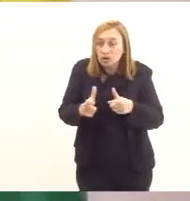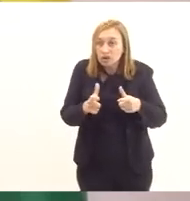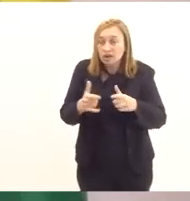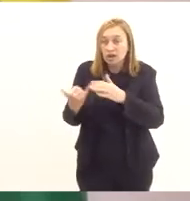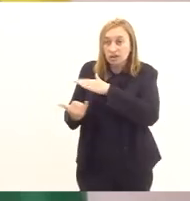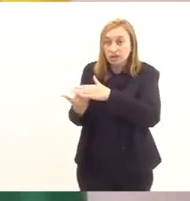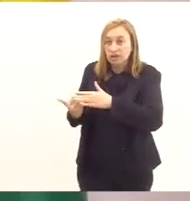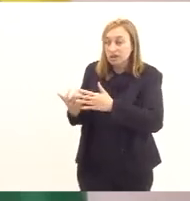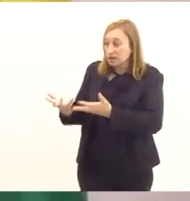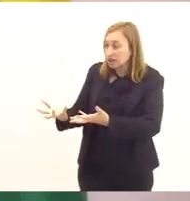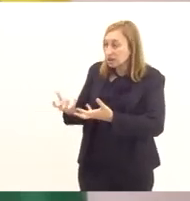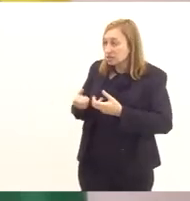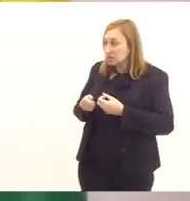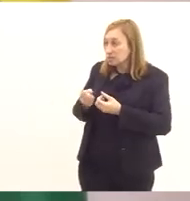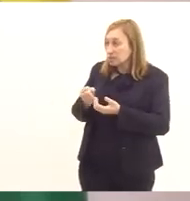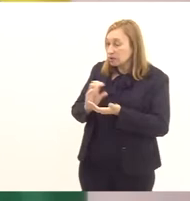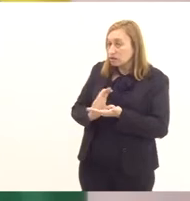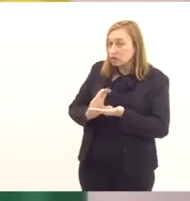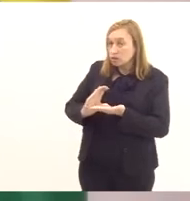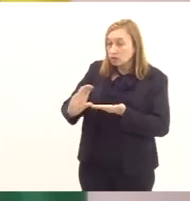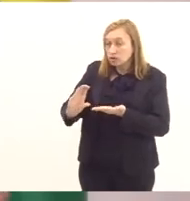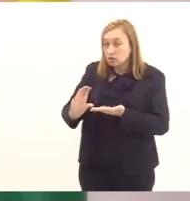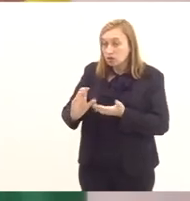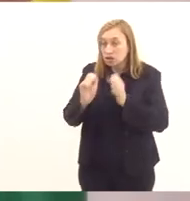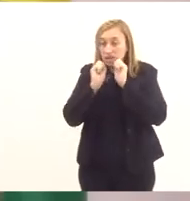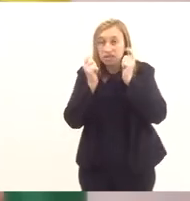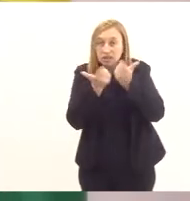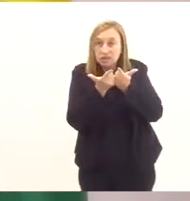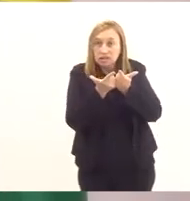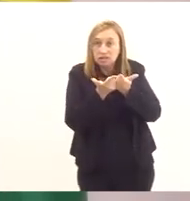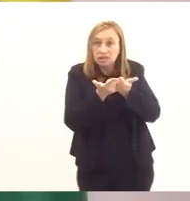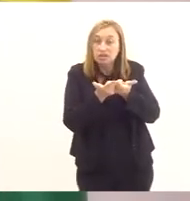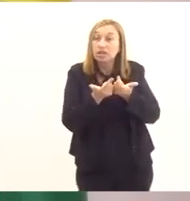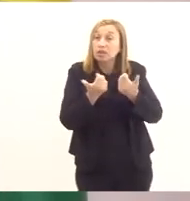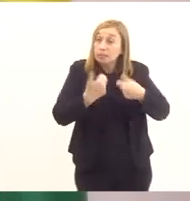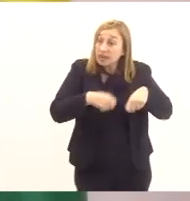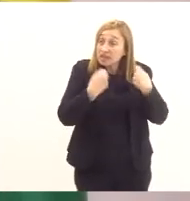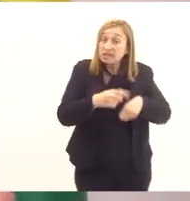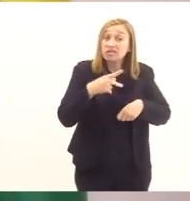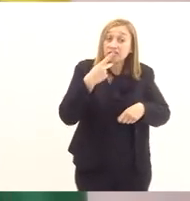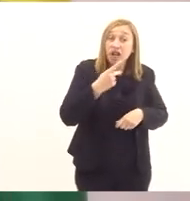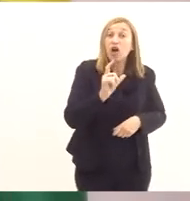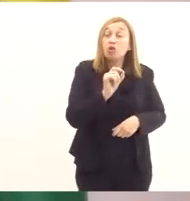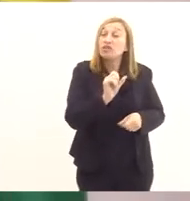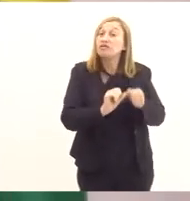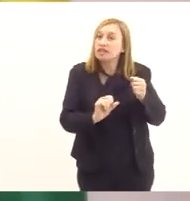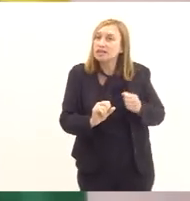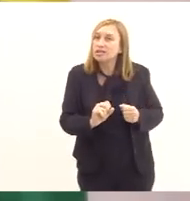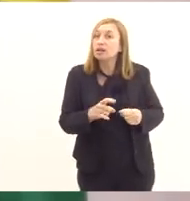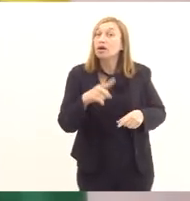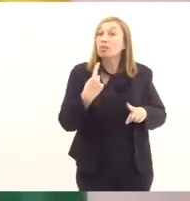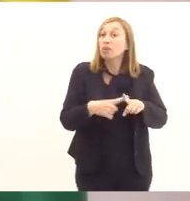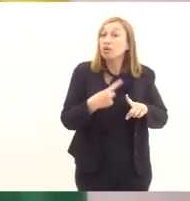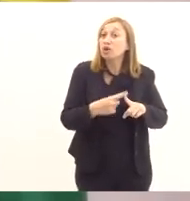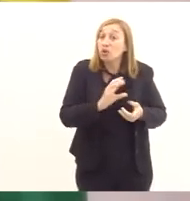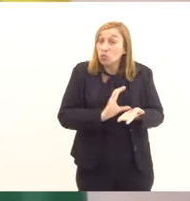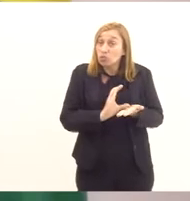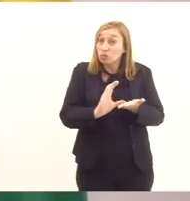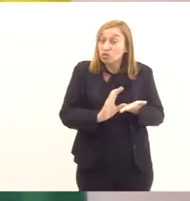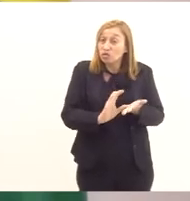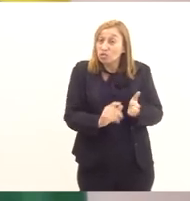partir do momento que recebeu recursos da Assembleia devo satisfações para Assembleia do que fez com recurso que é nosso